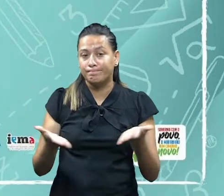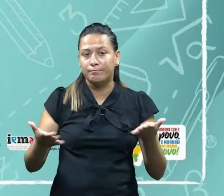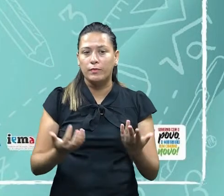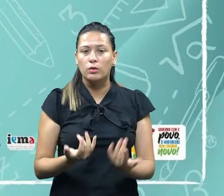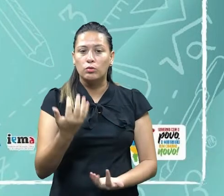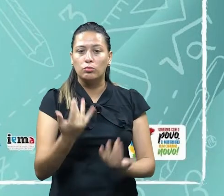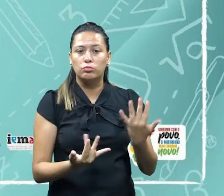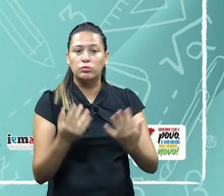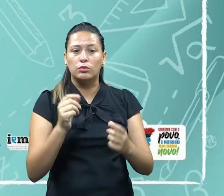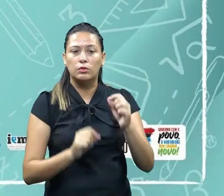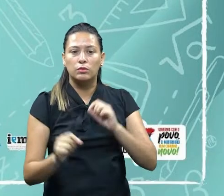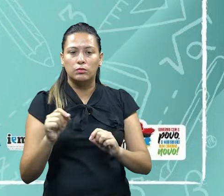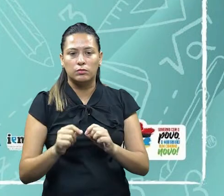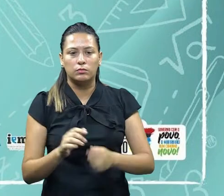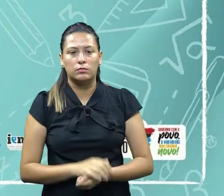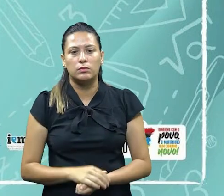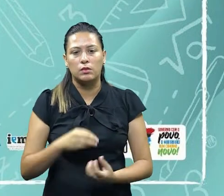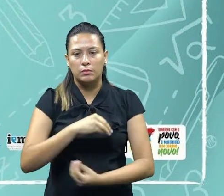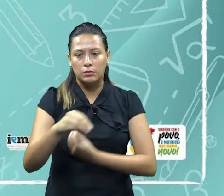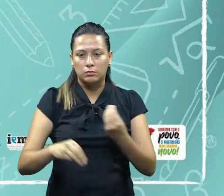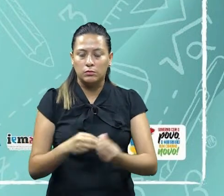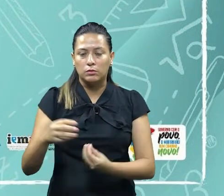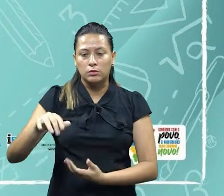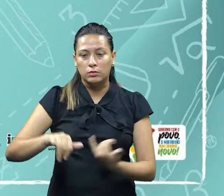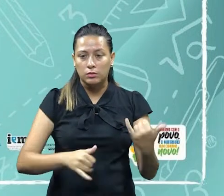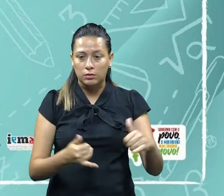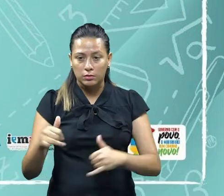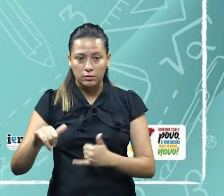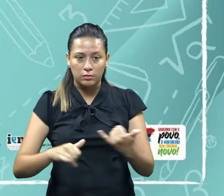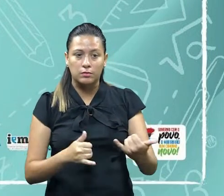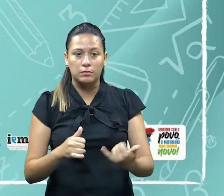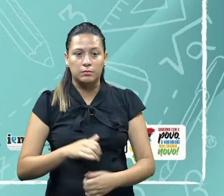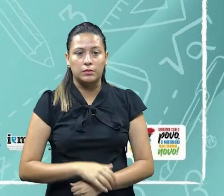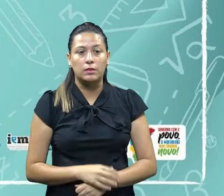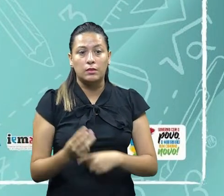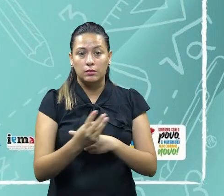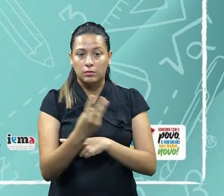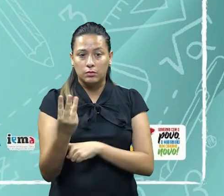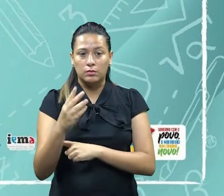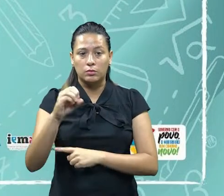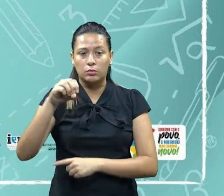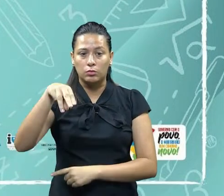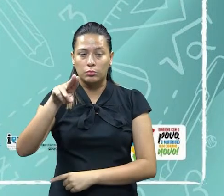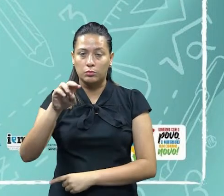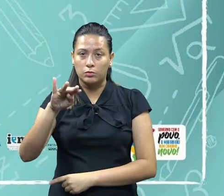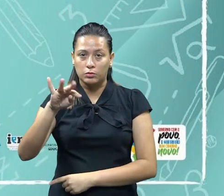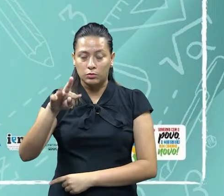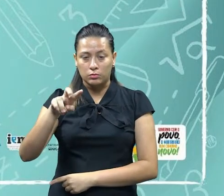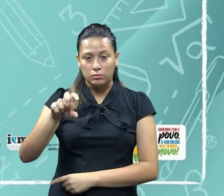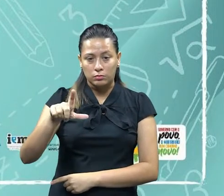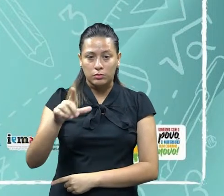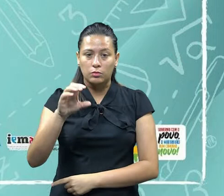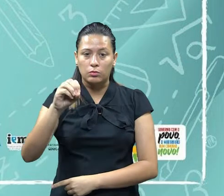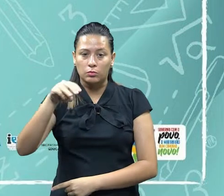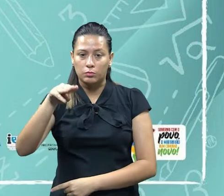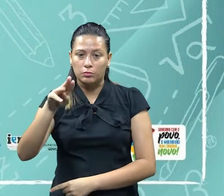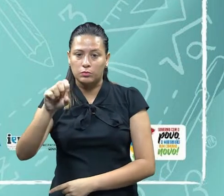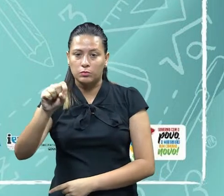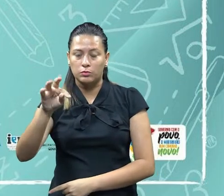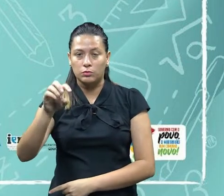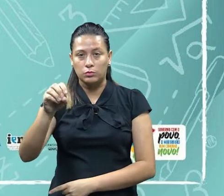o resultado de uma reação química que depende de 3 elementos: combustível, combustor e o